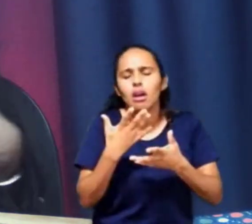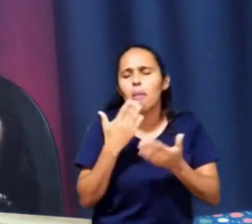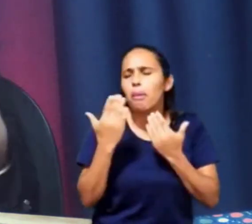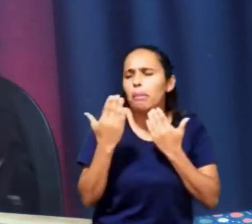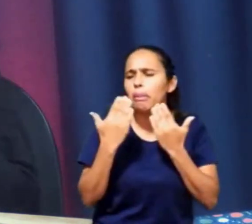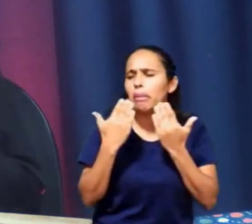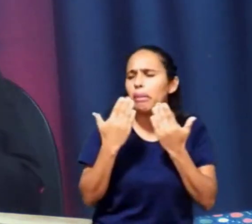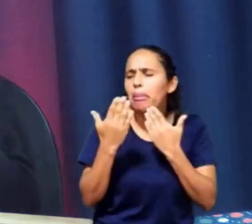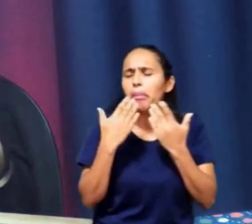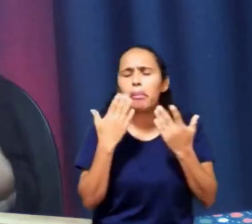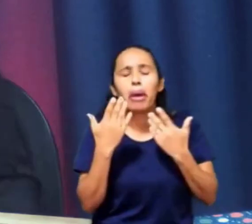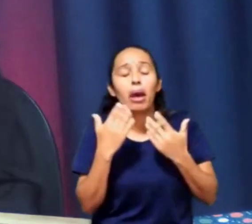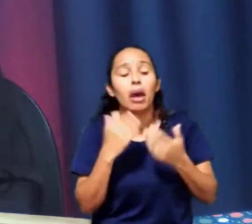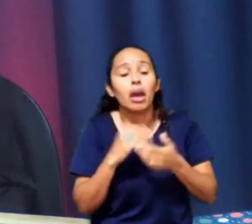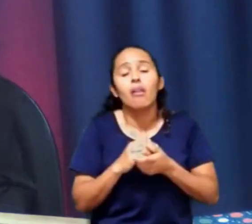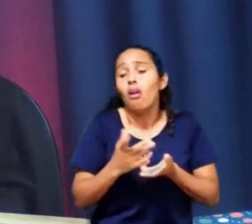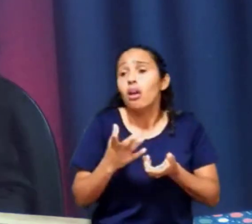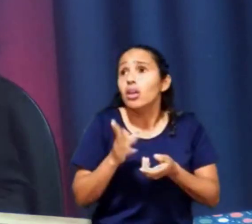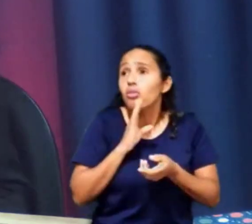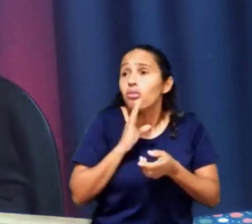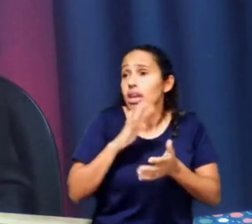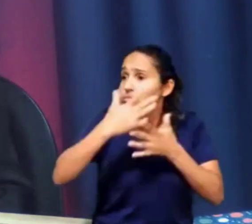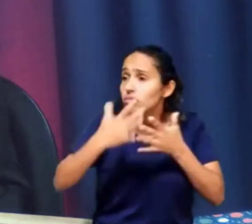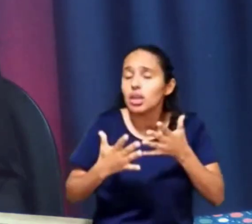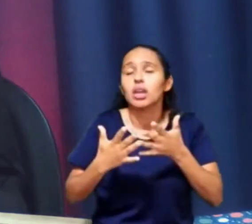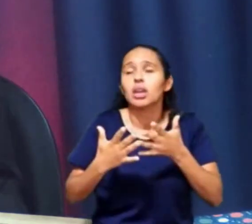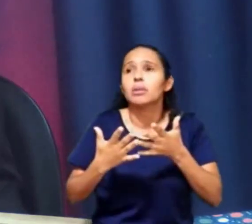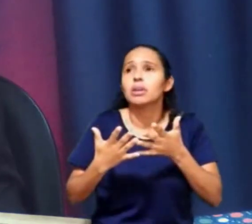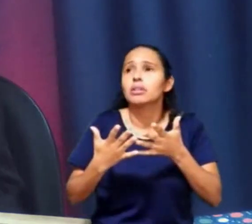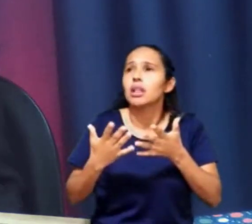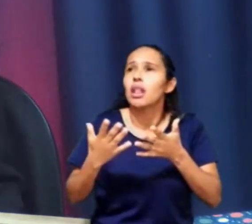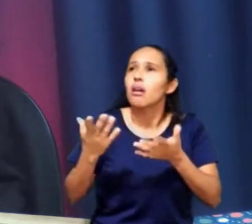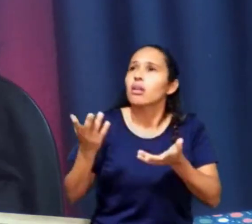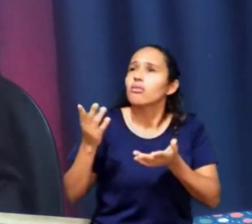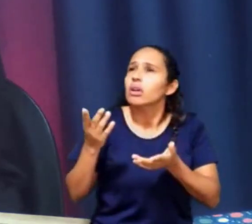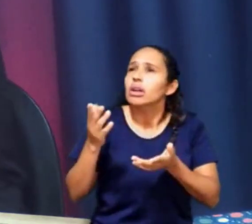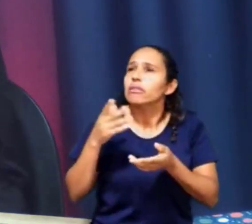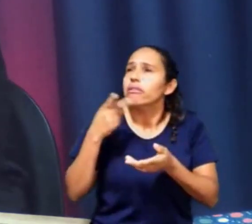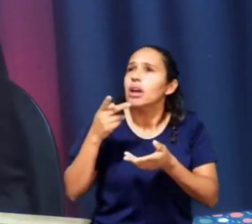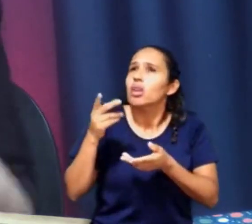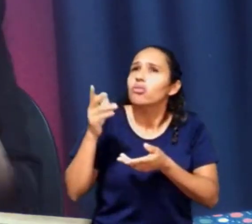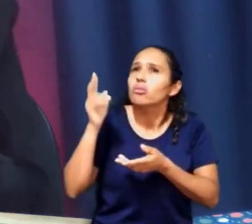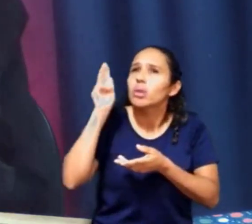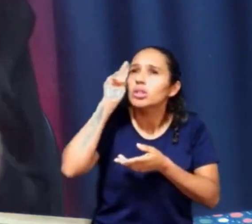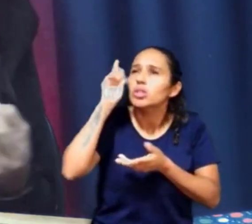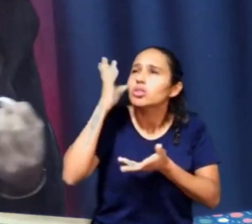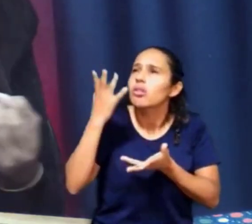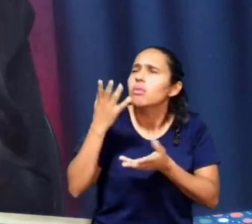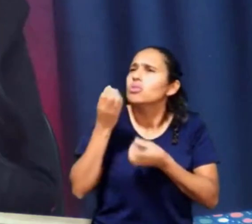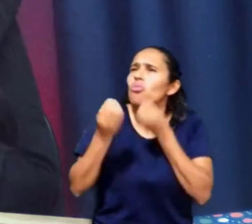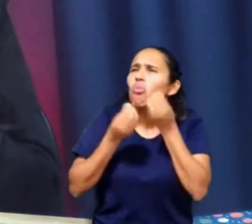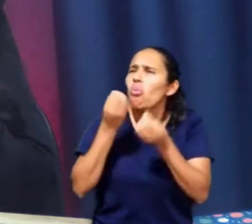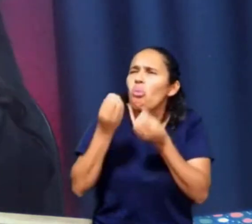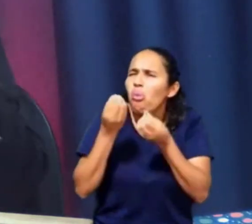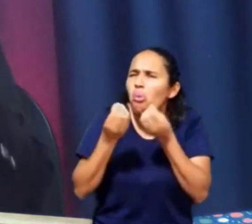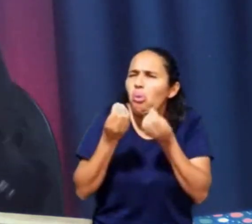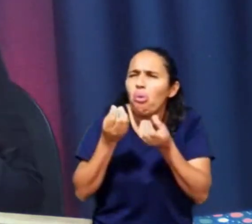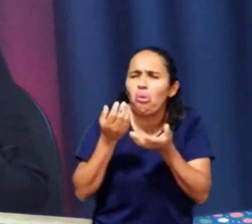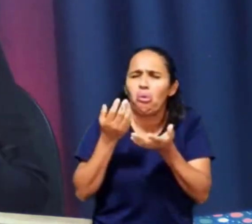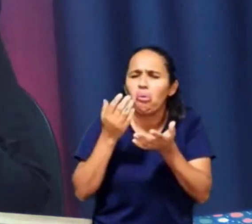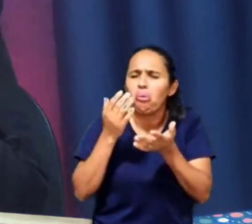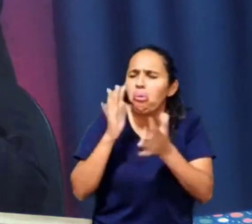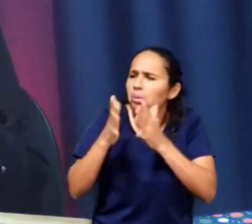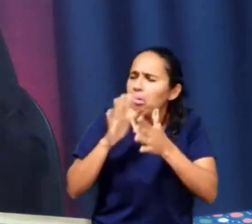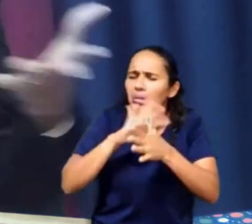ela começou a me contar umas histórias. Eu falei, nossa, mas como assim Libras? Eu pensava em tudo. Signo,